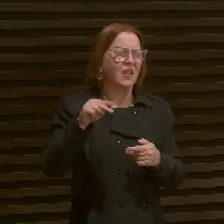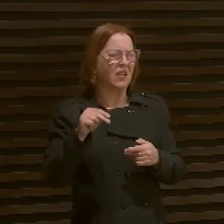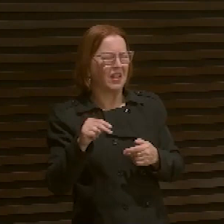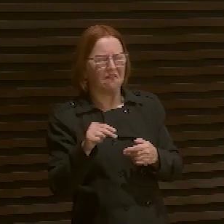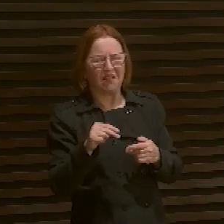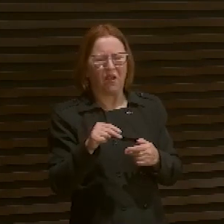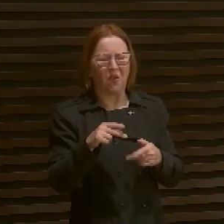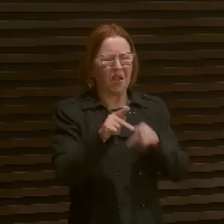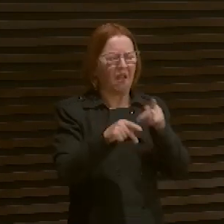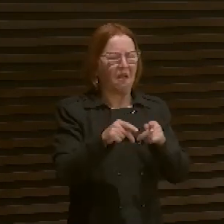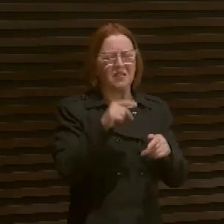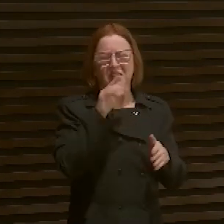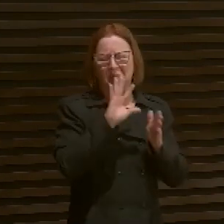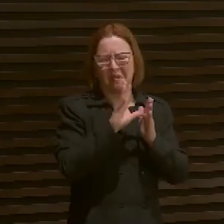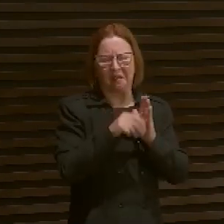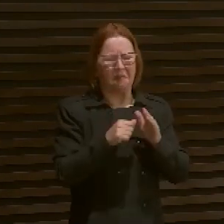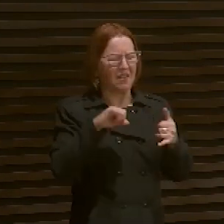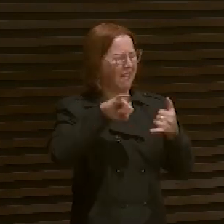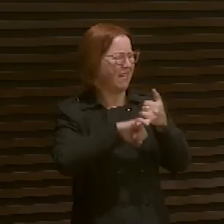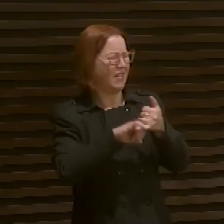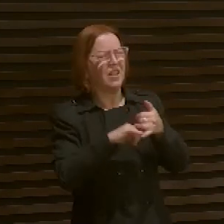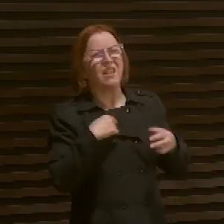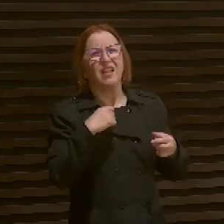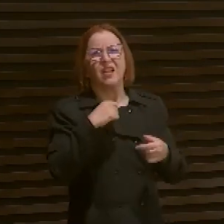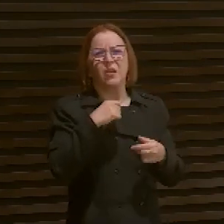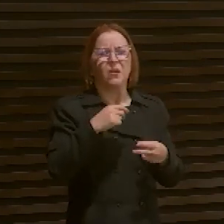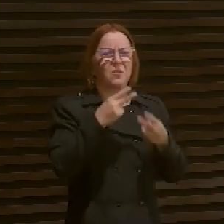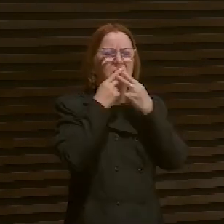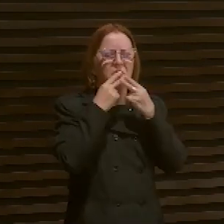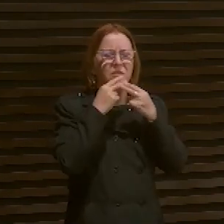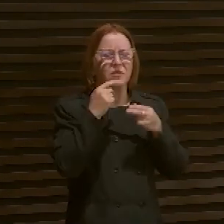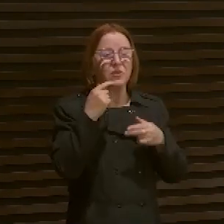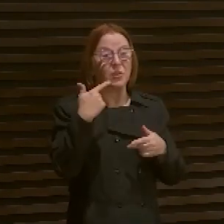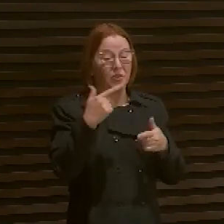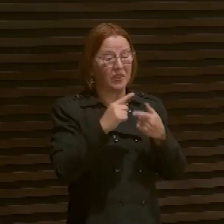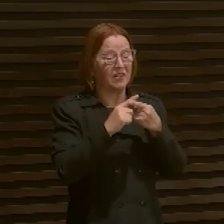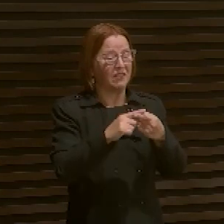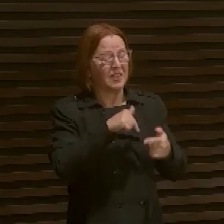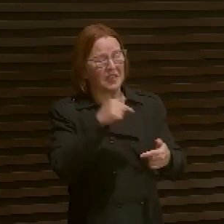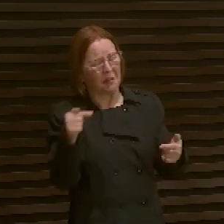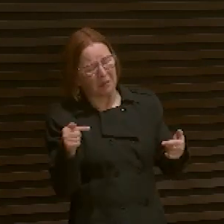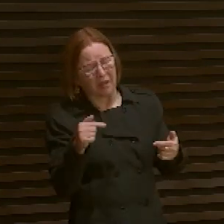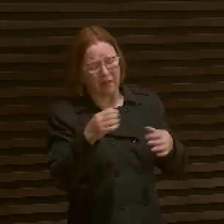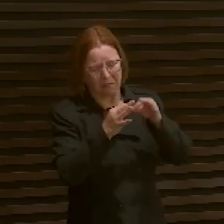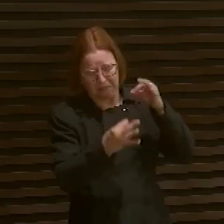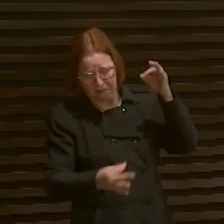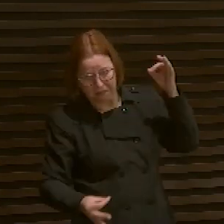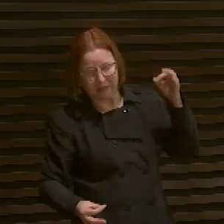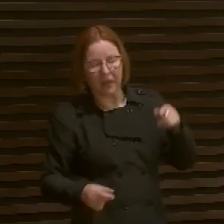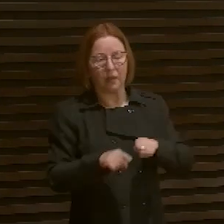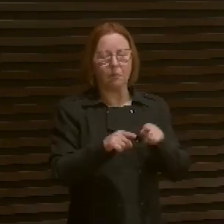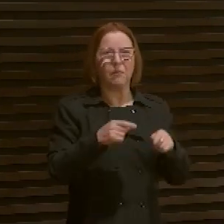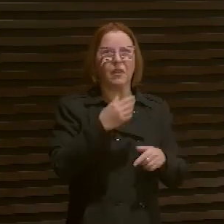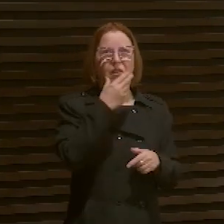Eu jejuo, dou o dízimo 2 vezes por semana, eu sou isso, eu sou aquilo, tá. Aí o publicano, a Bíblia diz que o